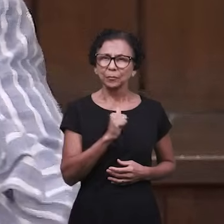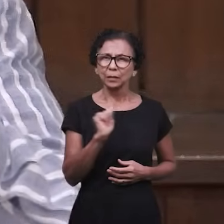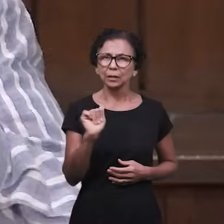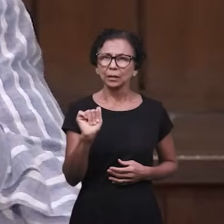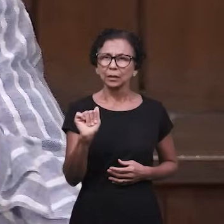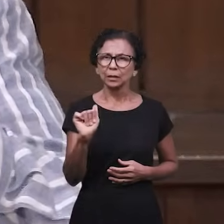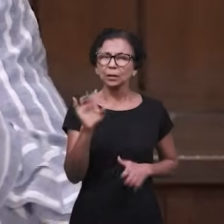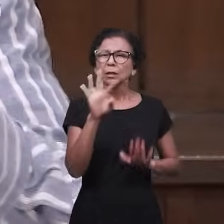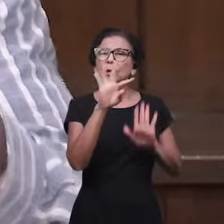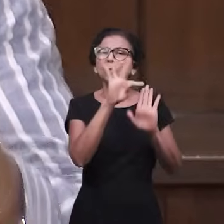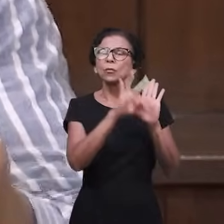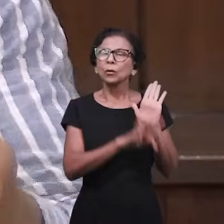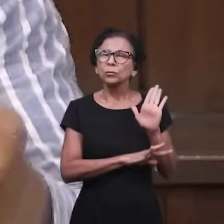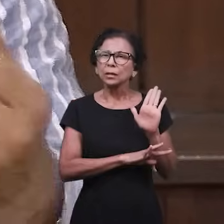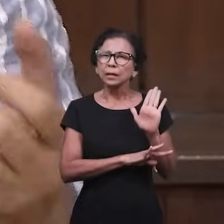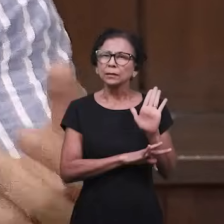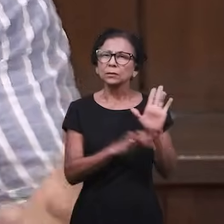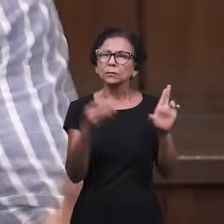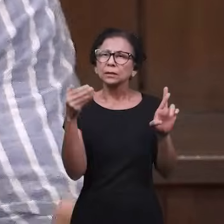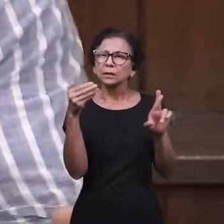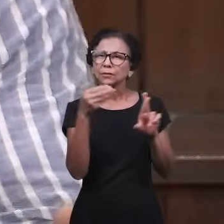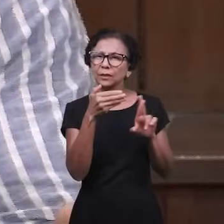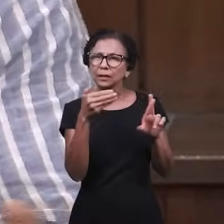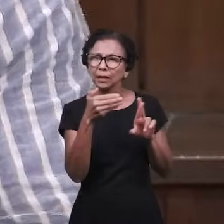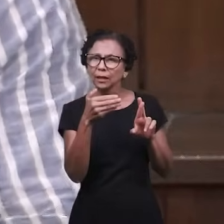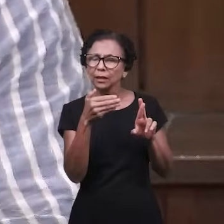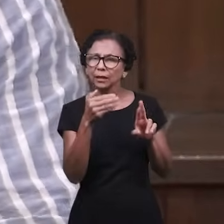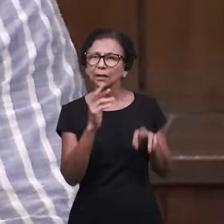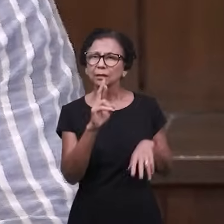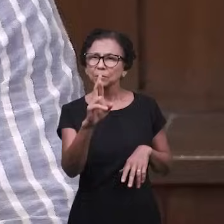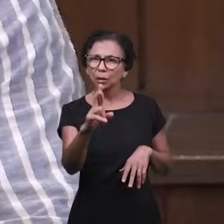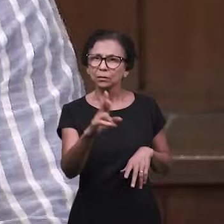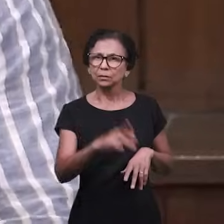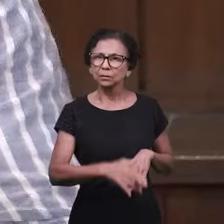poderia se respaldar para dar uma resposta?